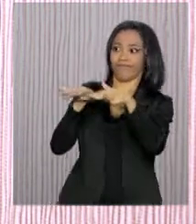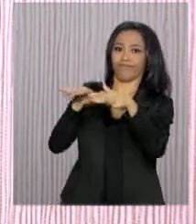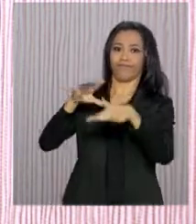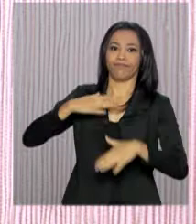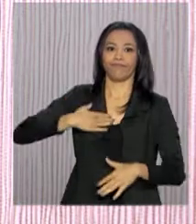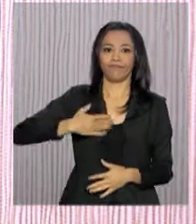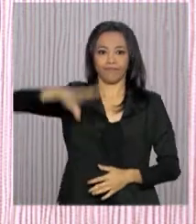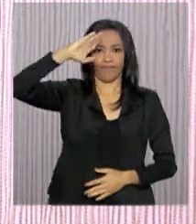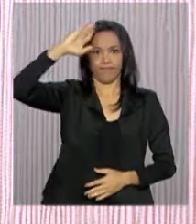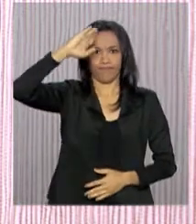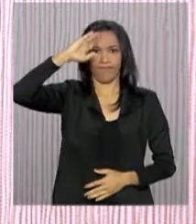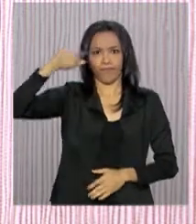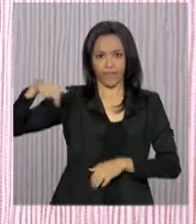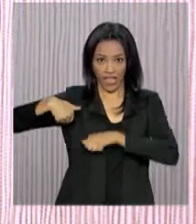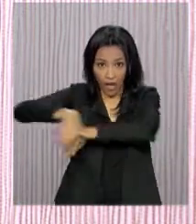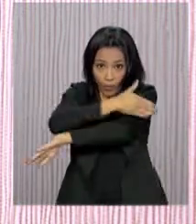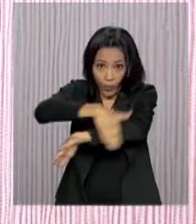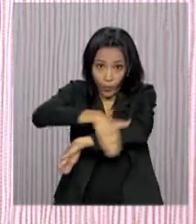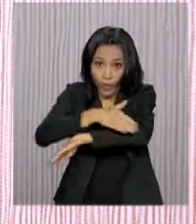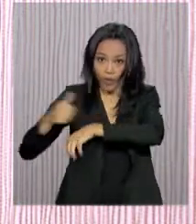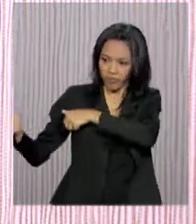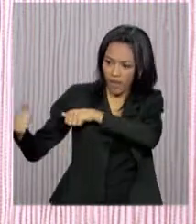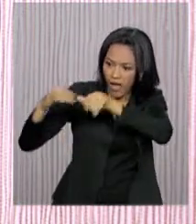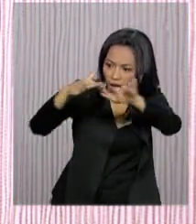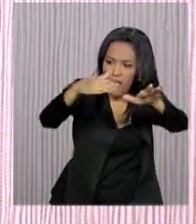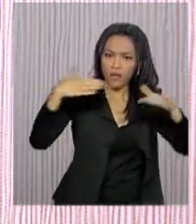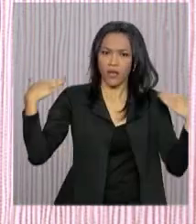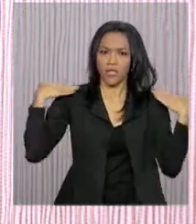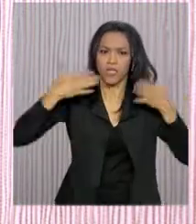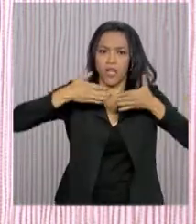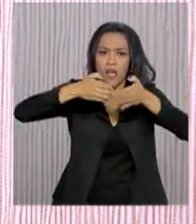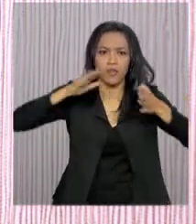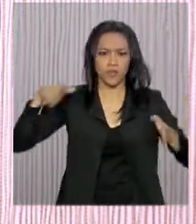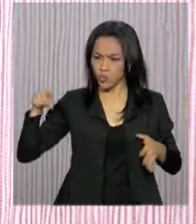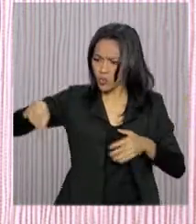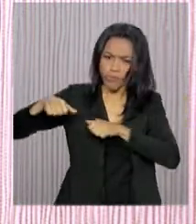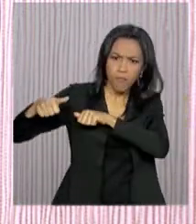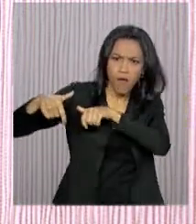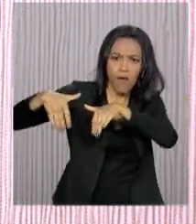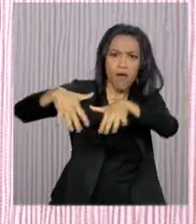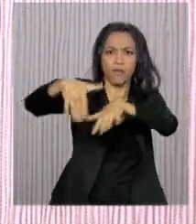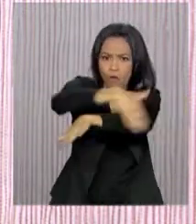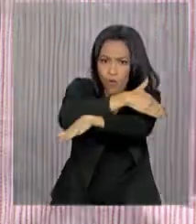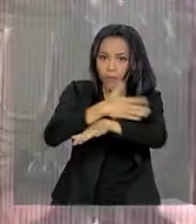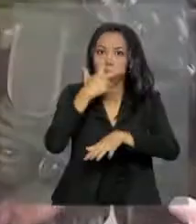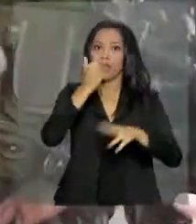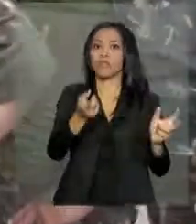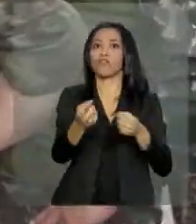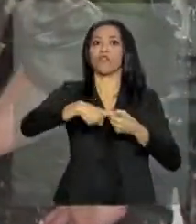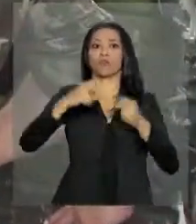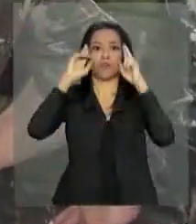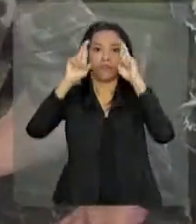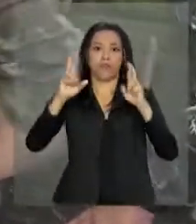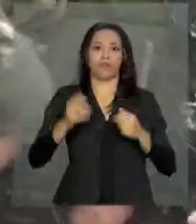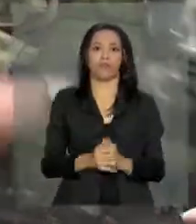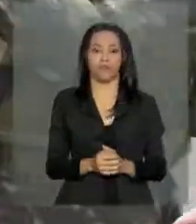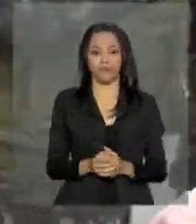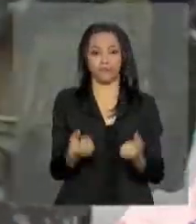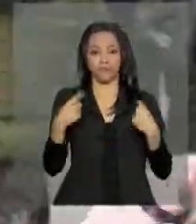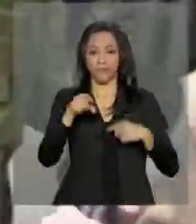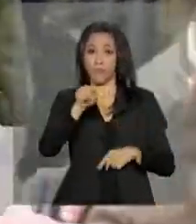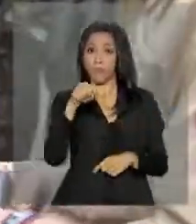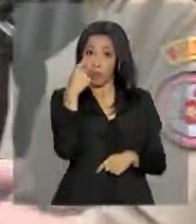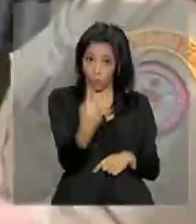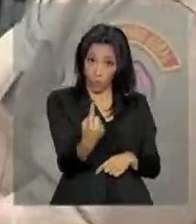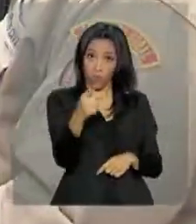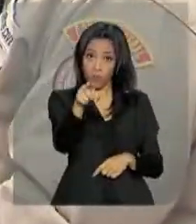Então, exemplo, tendo o exército na rua, tendo a marinha aeronáutica, o respeito parece que volta. Uma das primeiras comunidades a